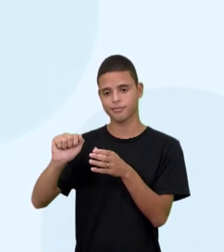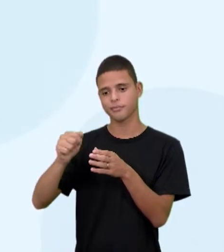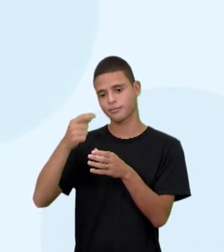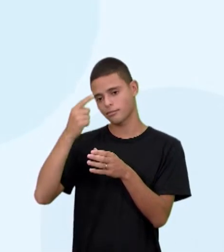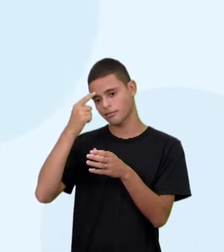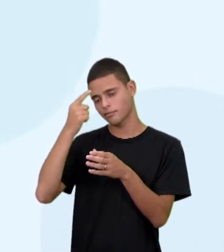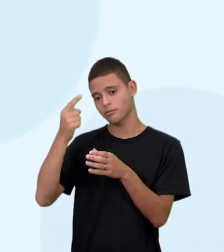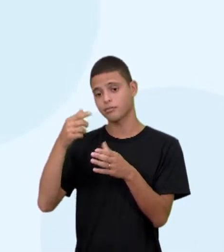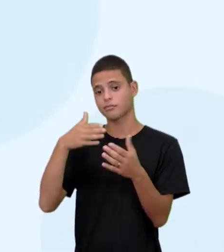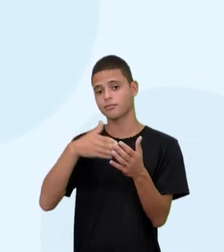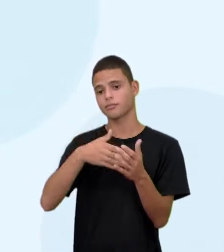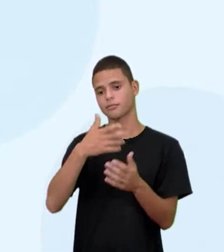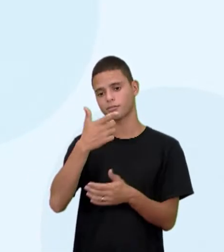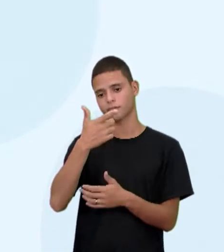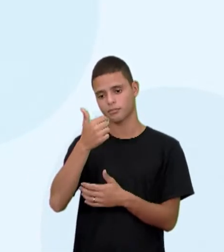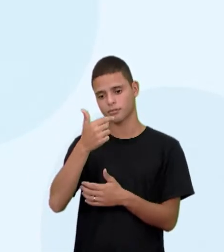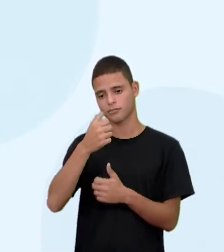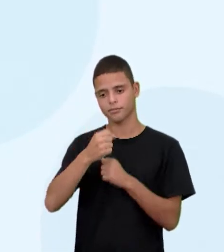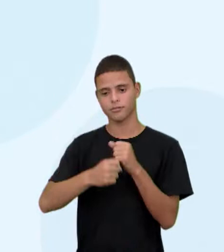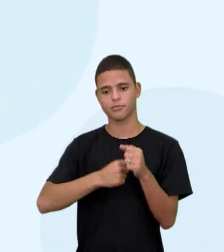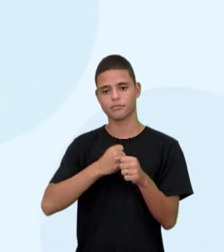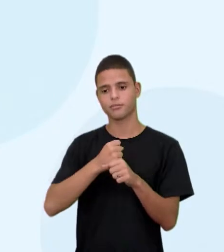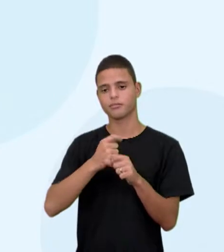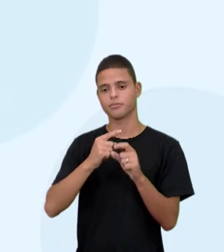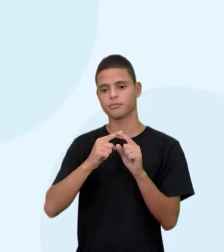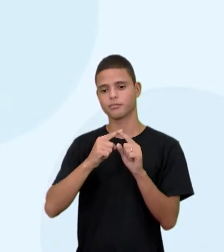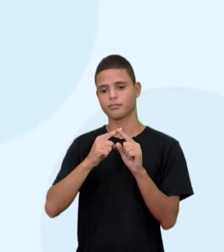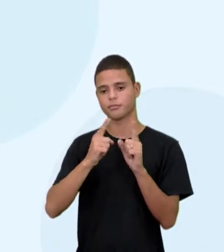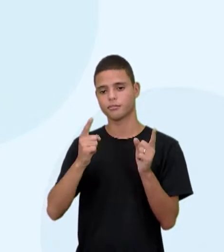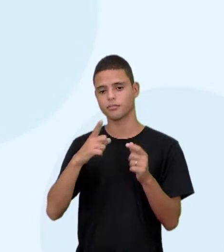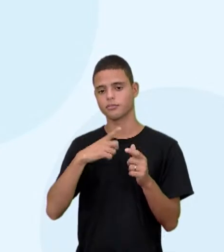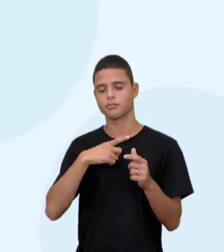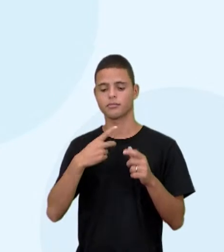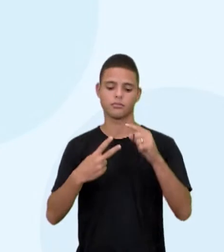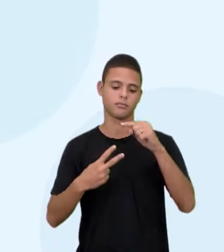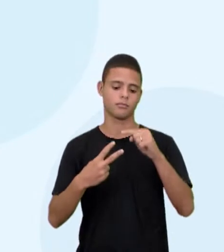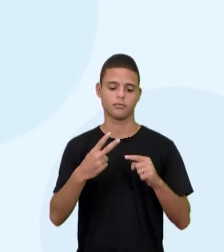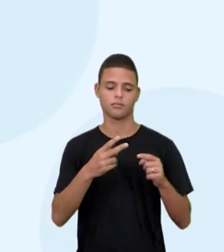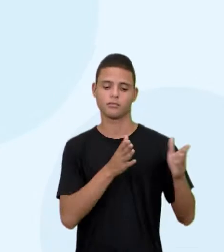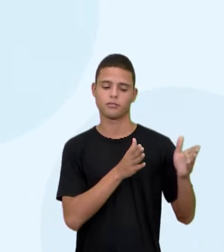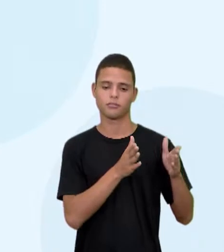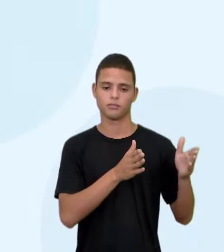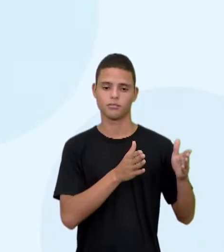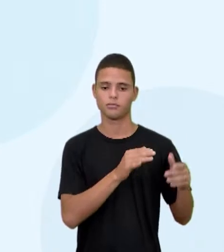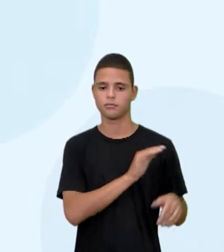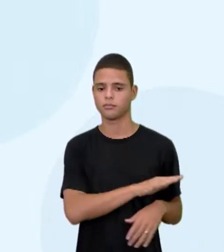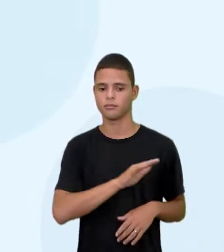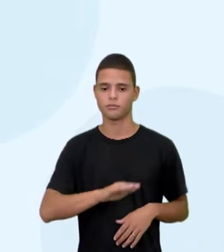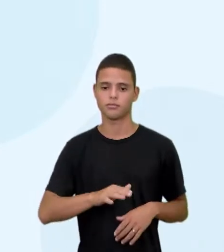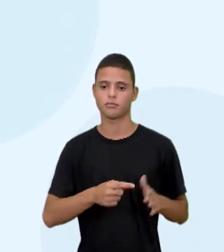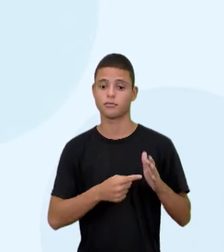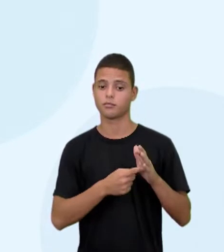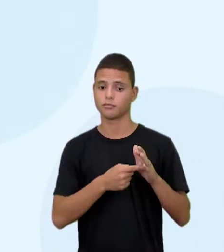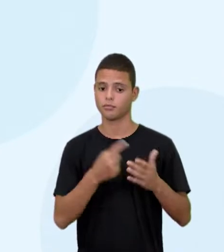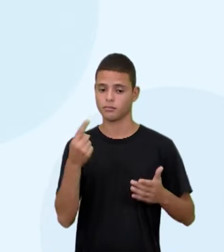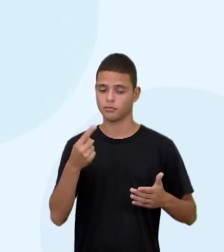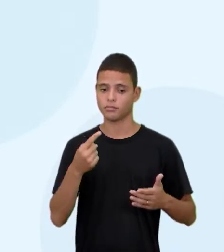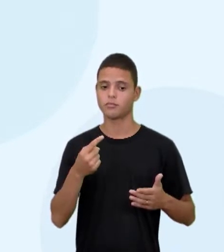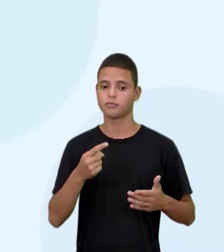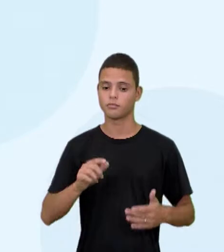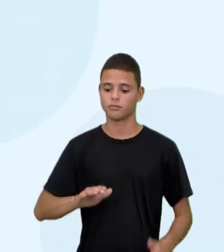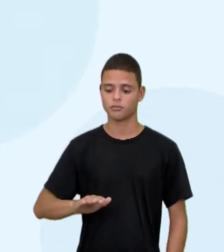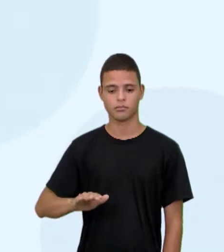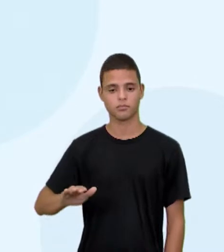12 anos, tá? Só que ele divide a infância em duas partes. Ele considera a primeira infância, do 0